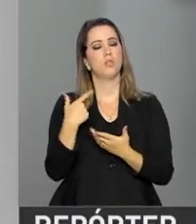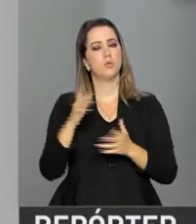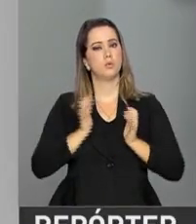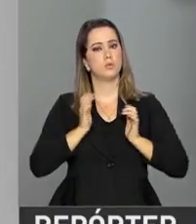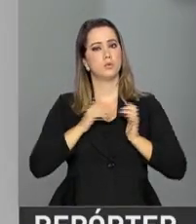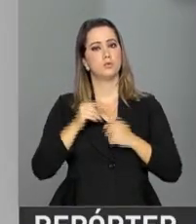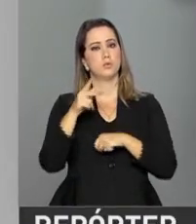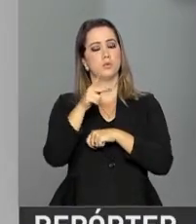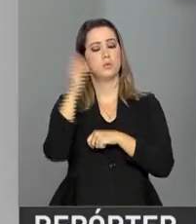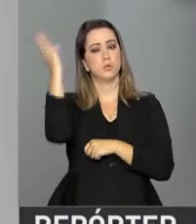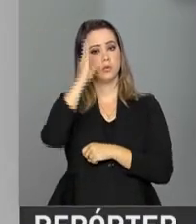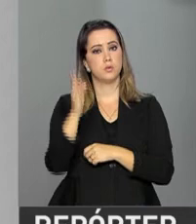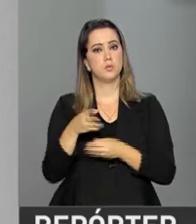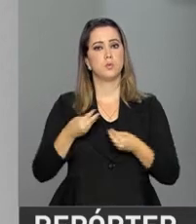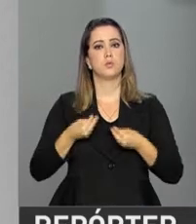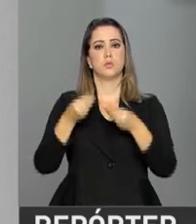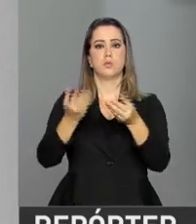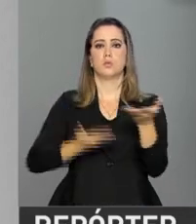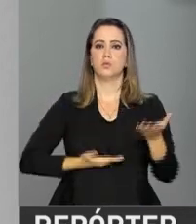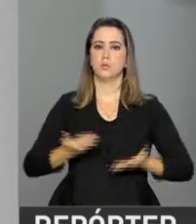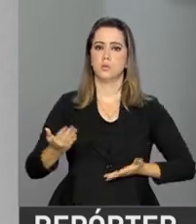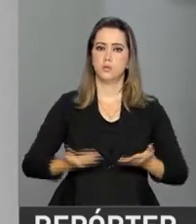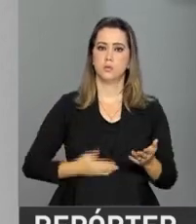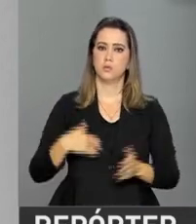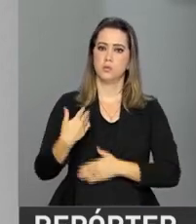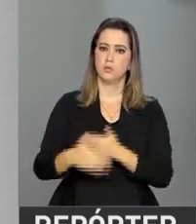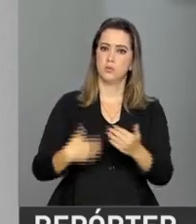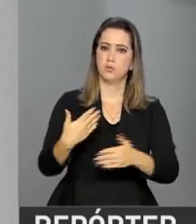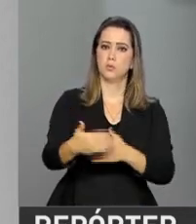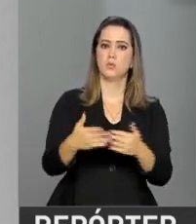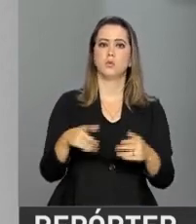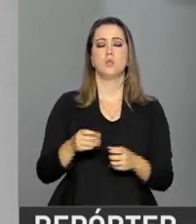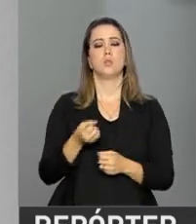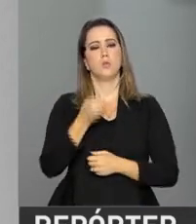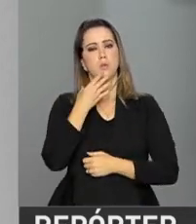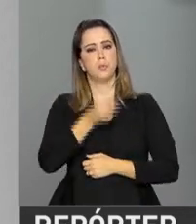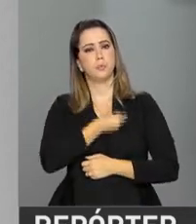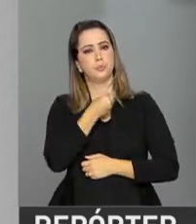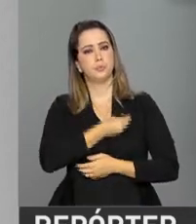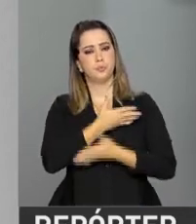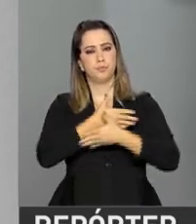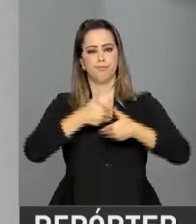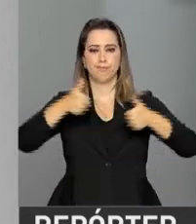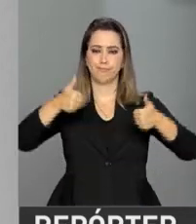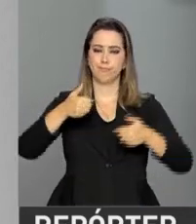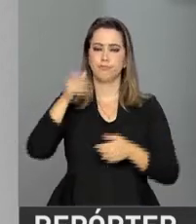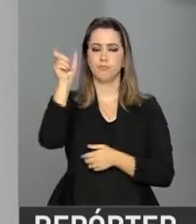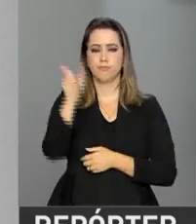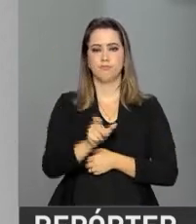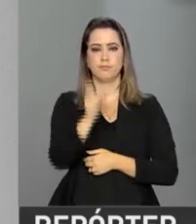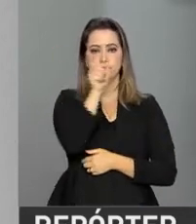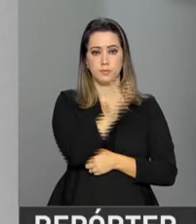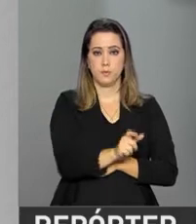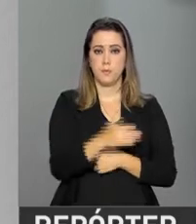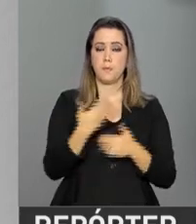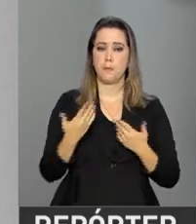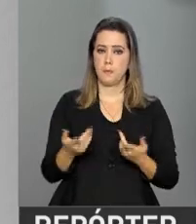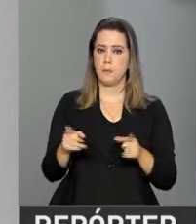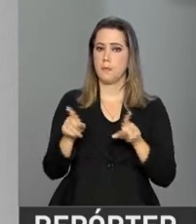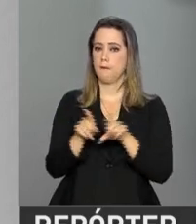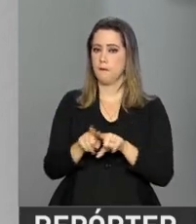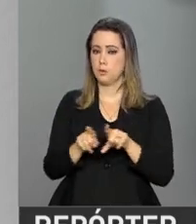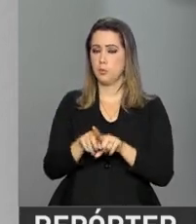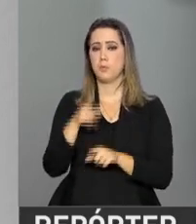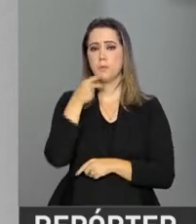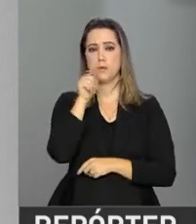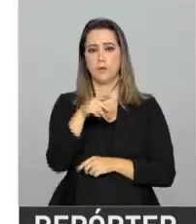riquezas do brasil sejam colocadas a serviço do desenvolvimento do país e do bem estar dos brasileiros o presidente também lembrou